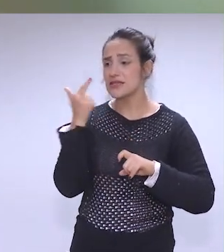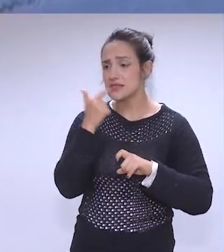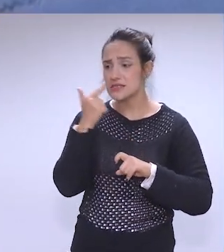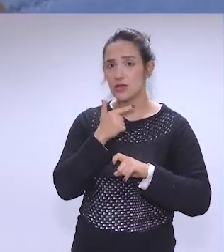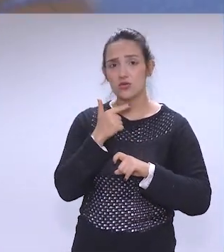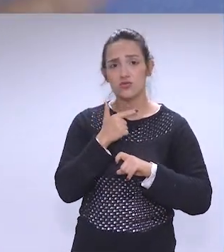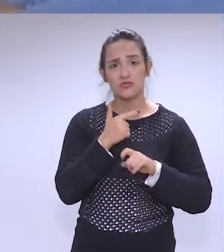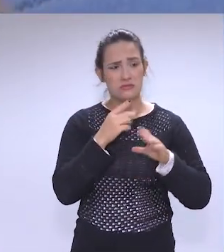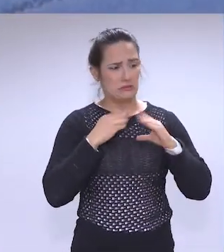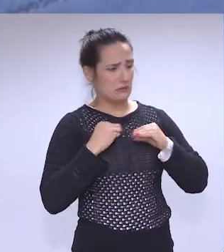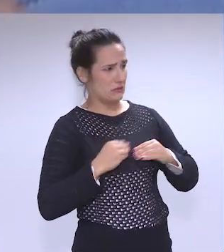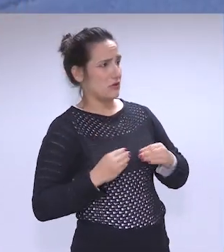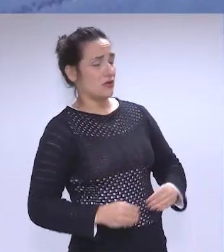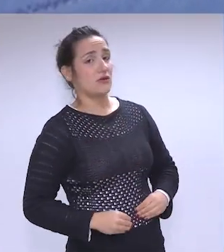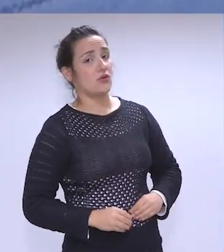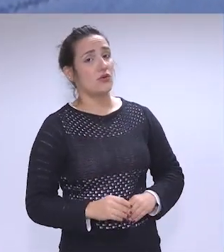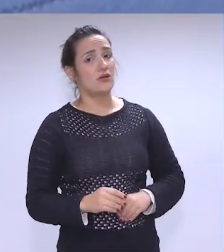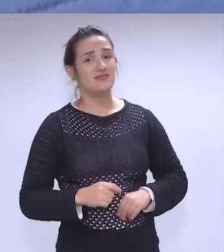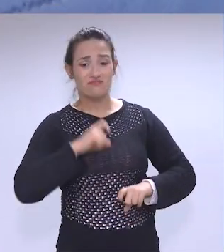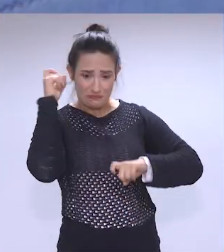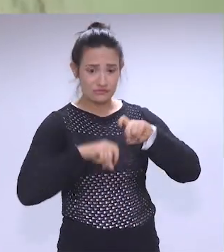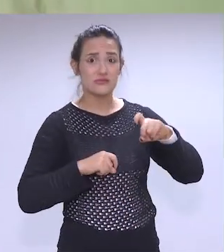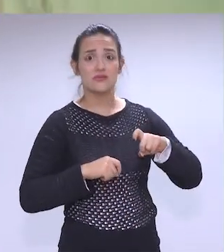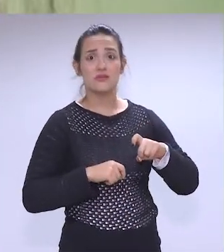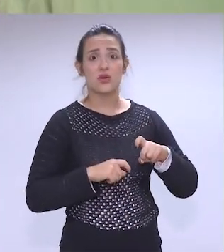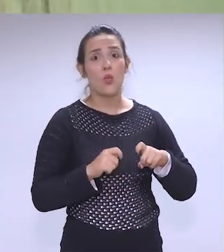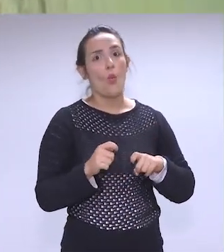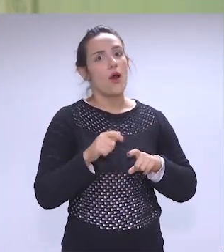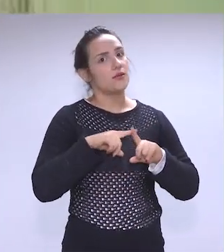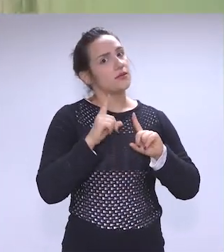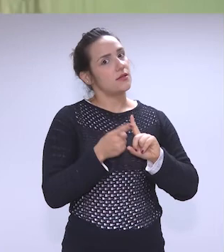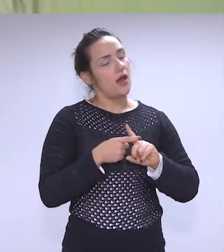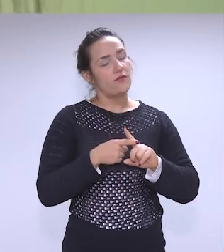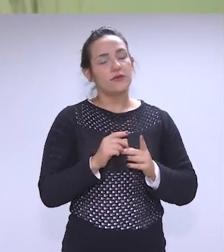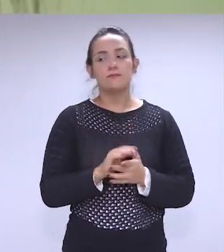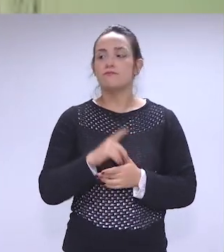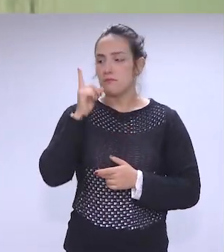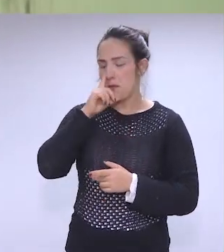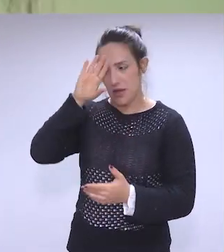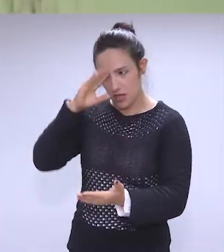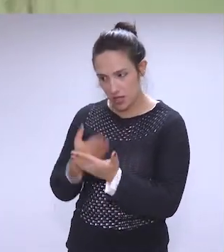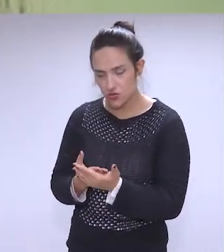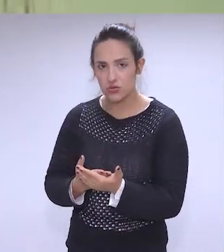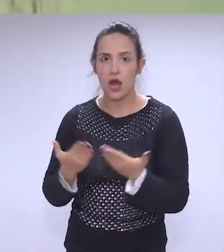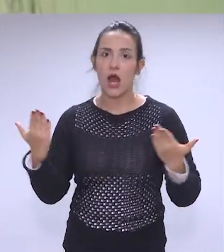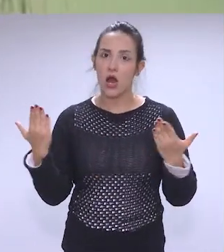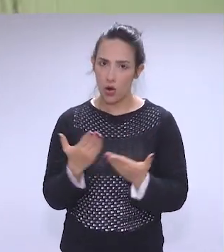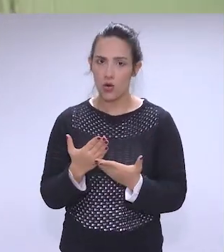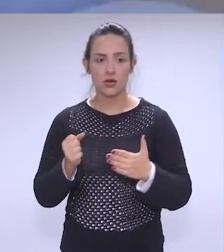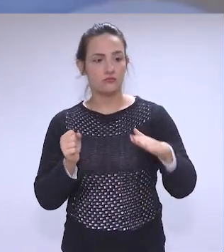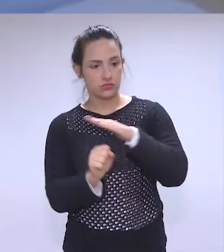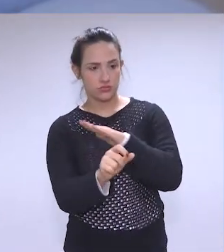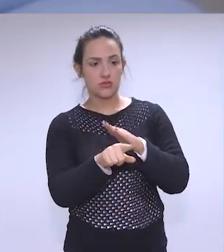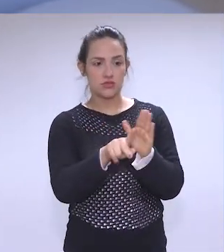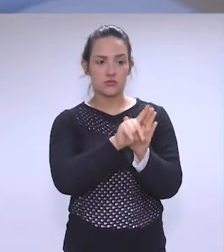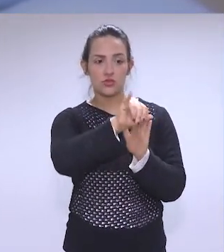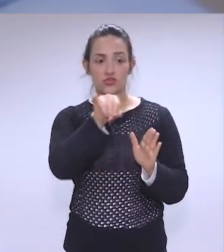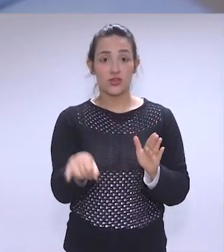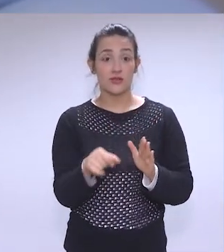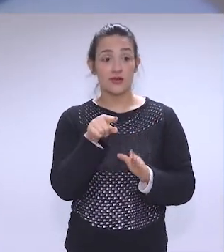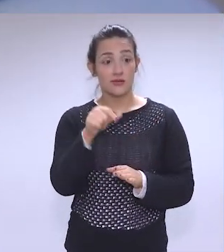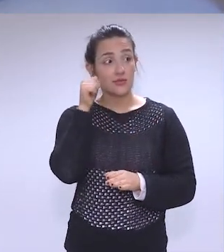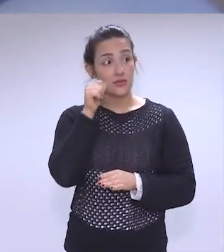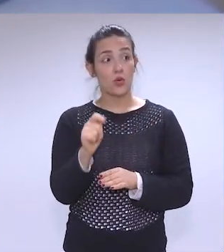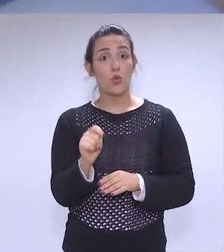filha. Ela diz que, por sorte, não engravidou. O projeto deu uma nova chance à menina, que hoje está prestes a concluir o